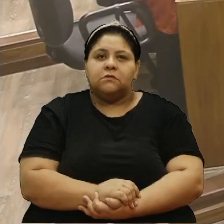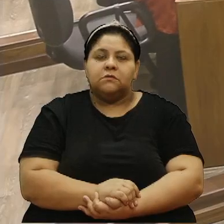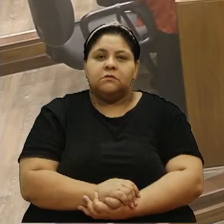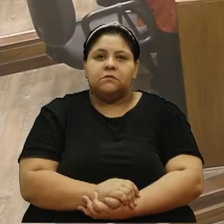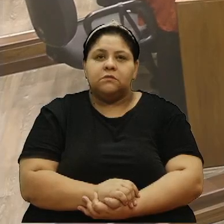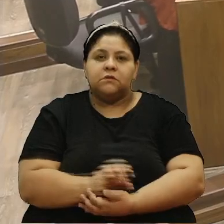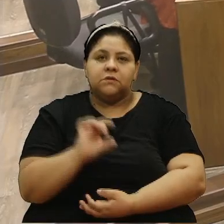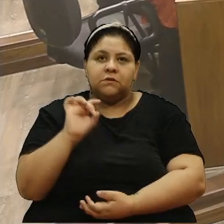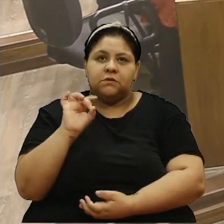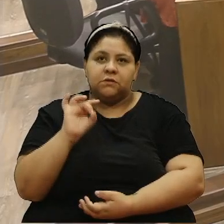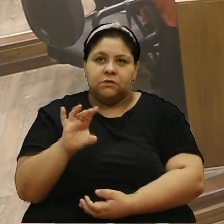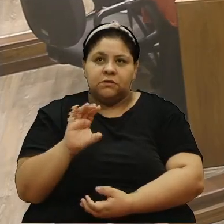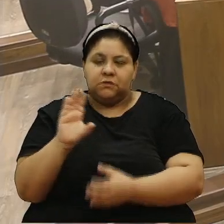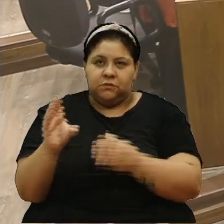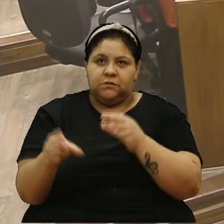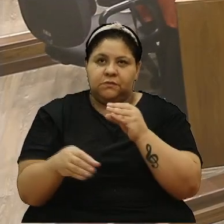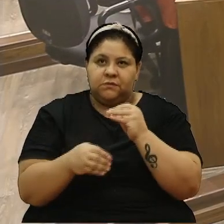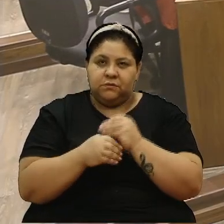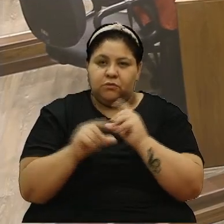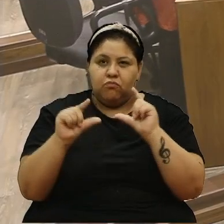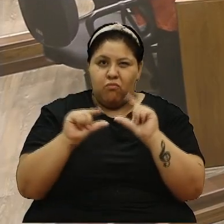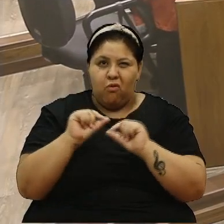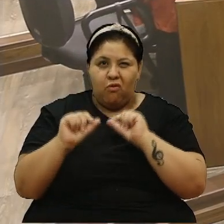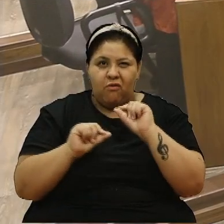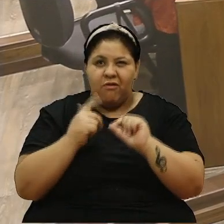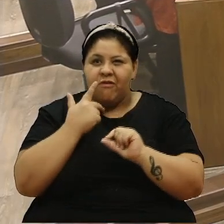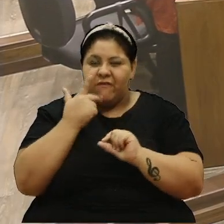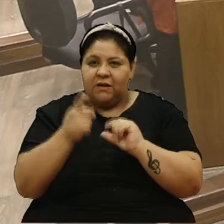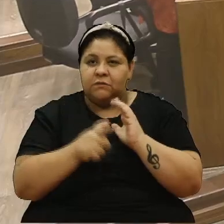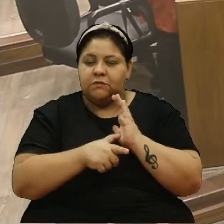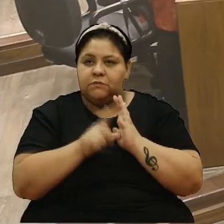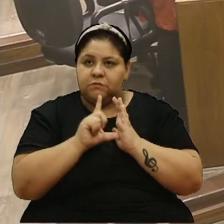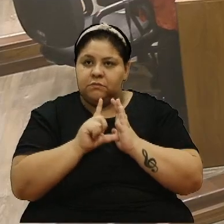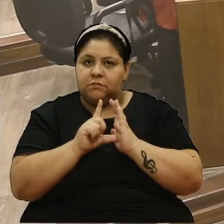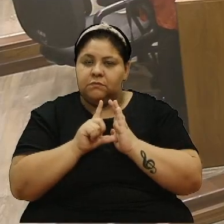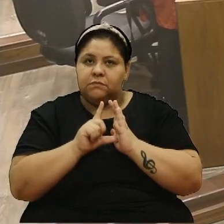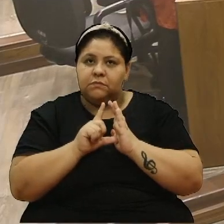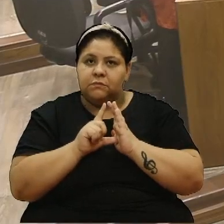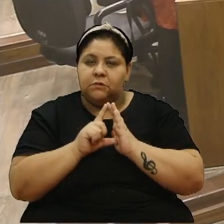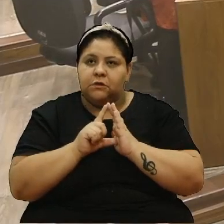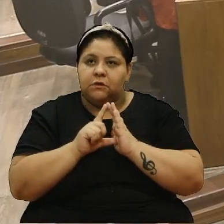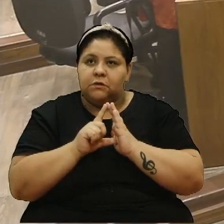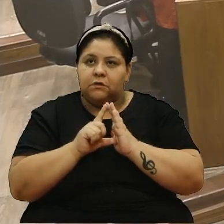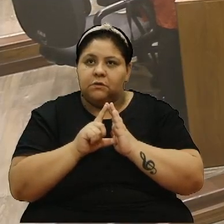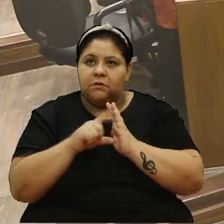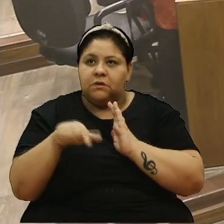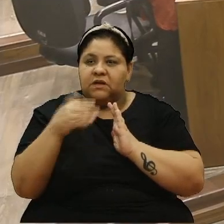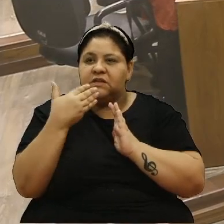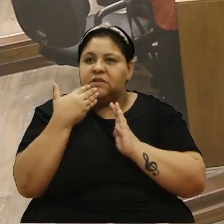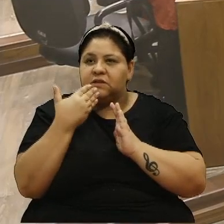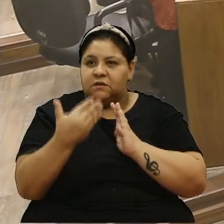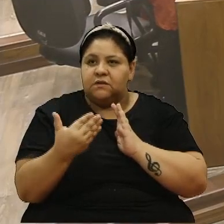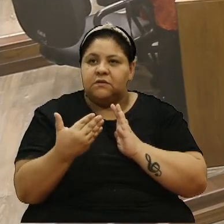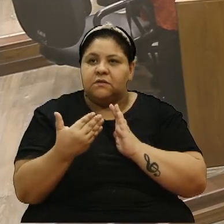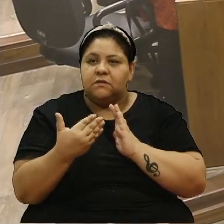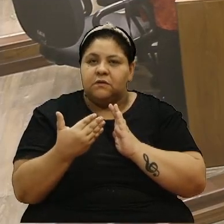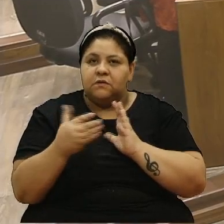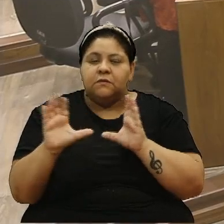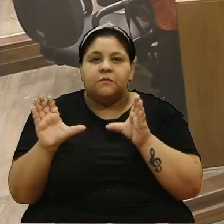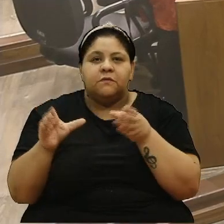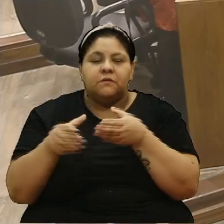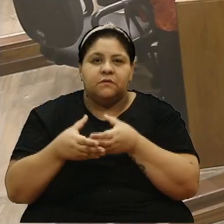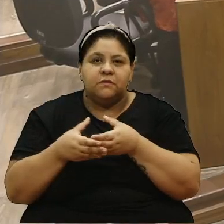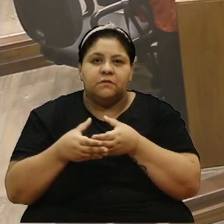Apenas para complementar um pouco o que eu vinha falando antes, a gente pede, né, a rede